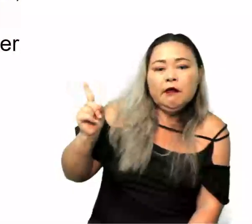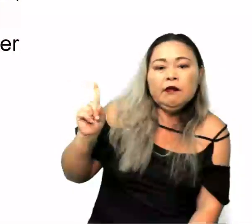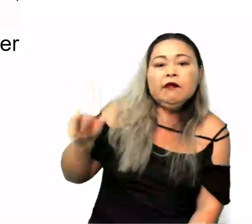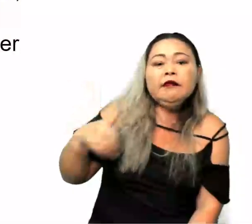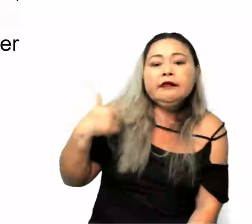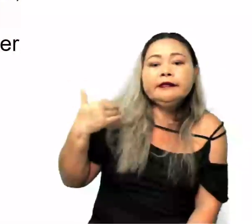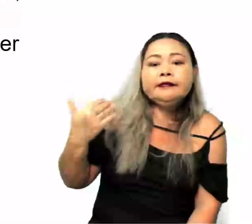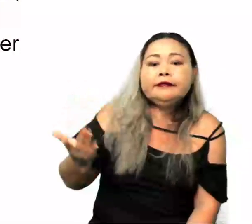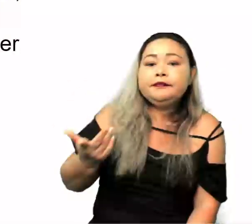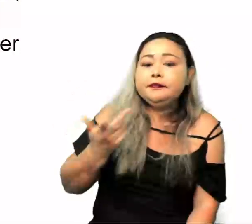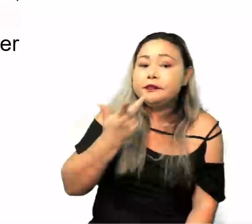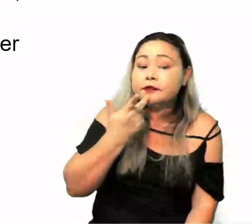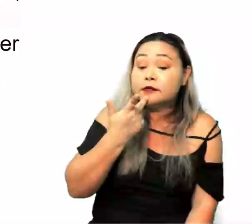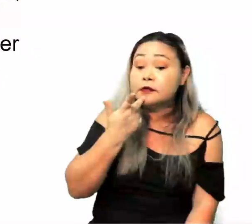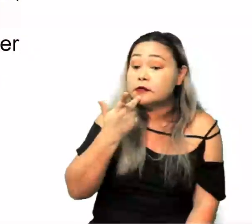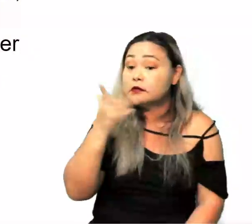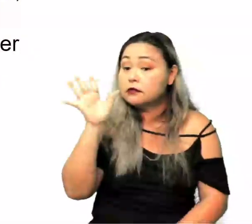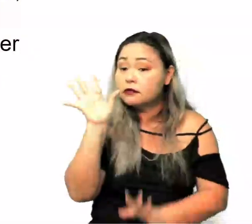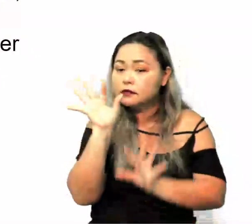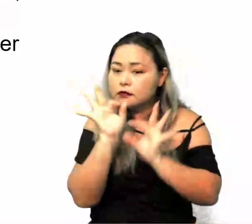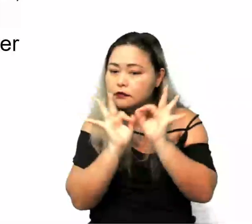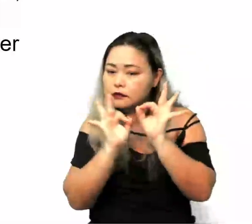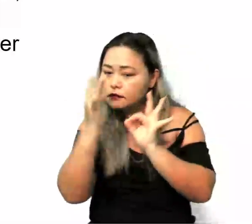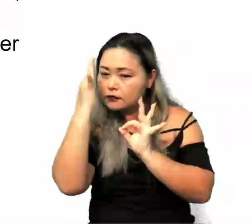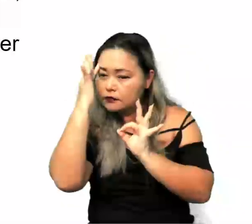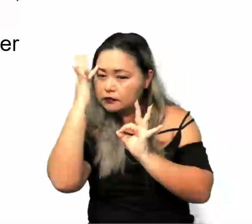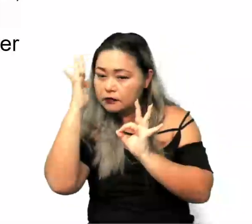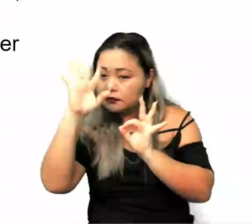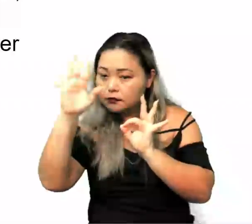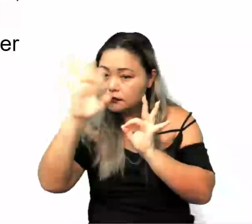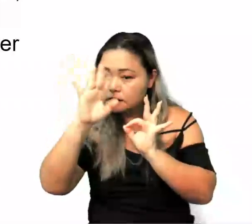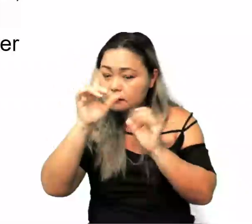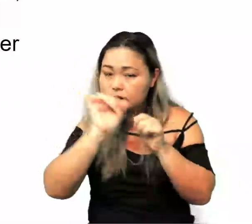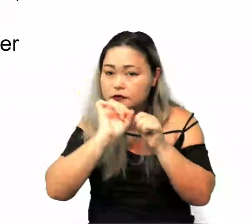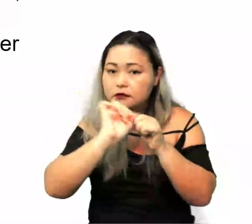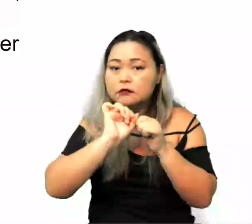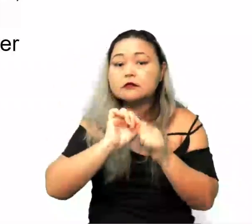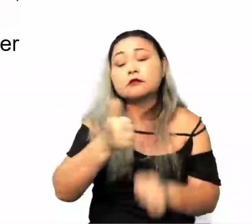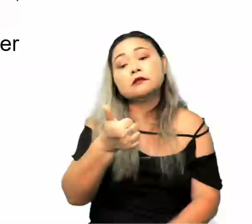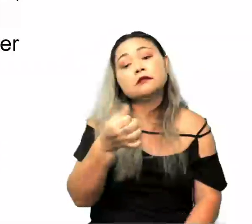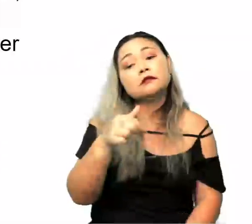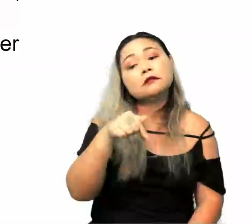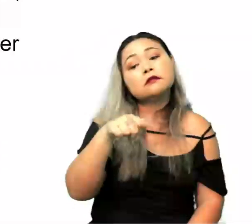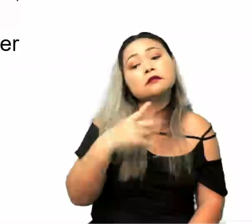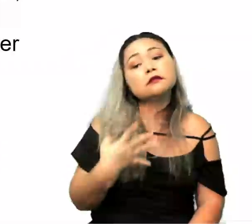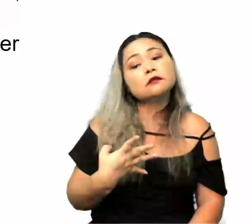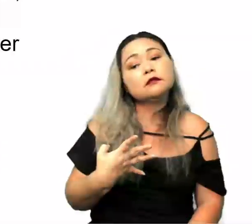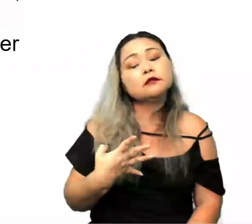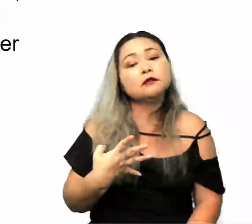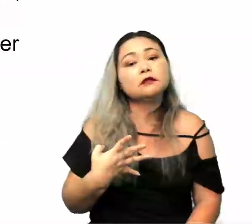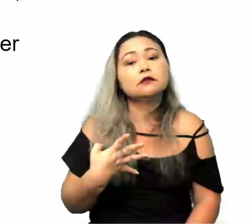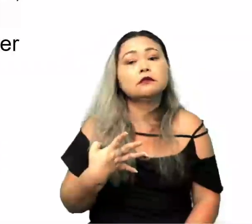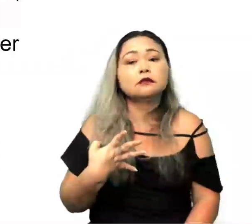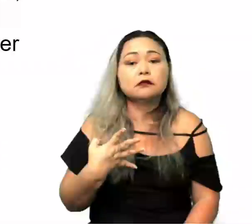Então, aqui a gente vai começando a construir essa teoria celular, né? Em 1674, o